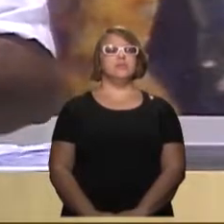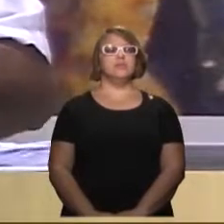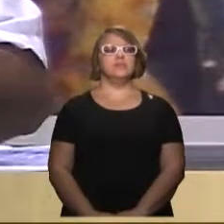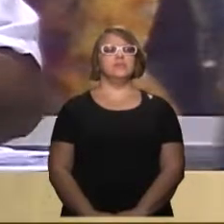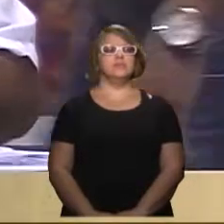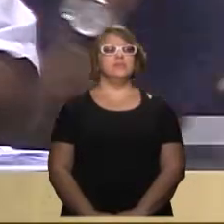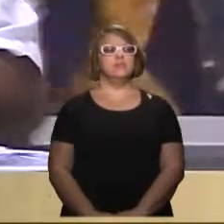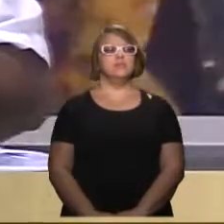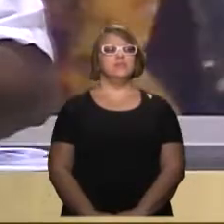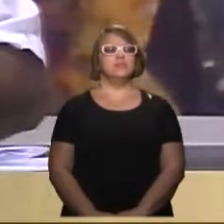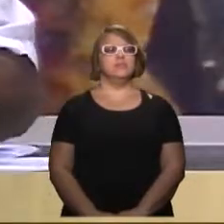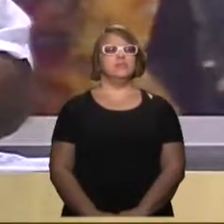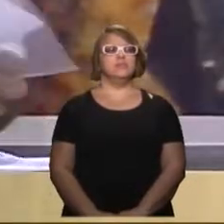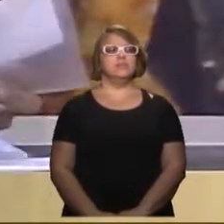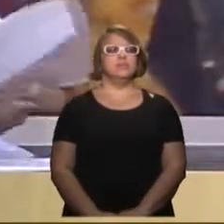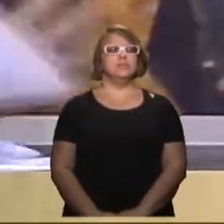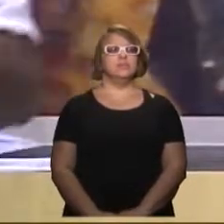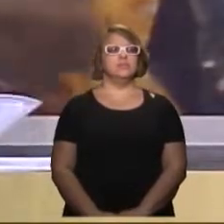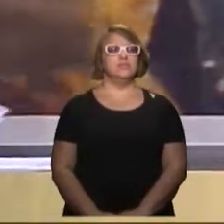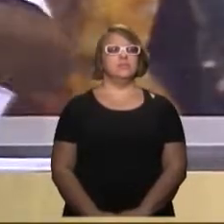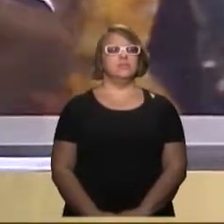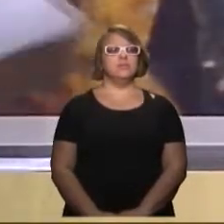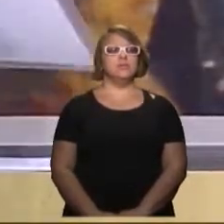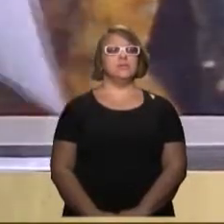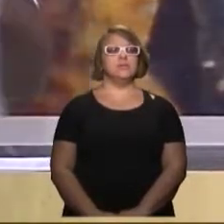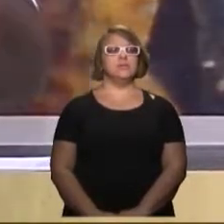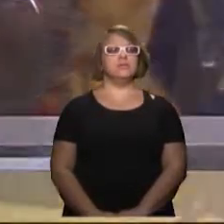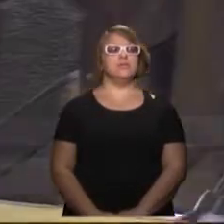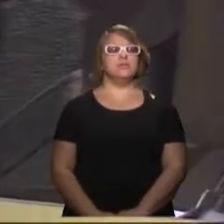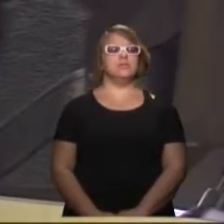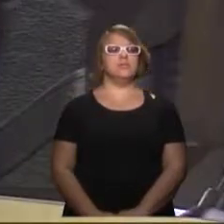Projeto de lei ordinária 163/2014